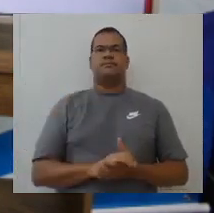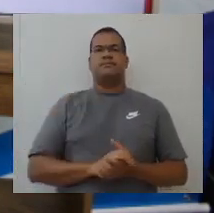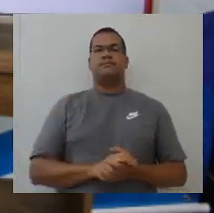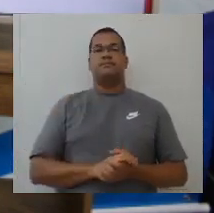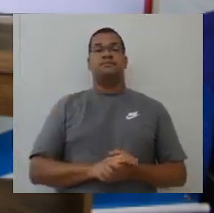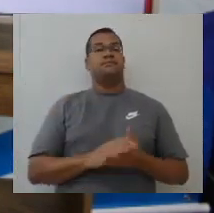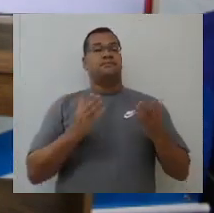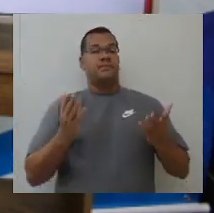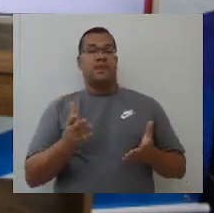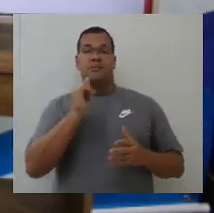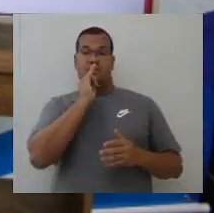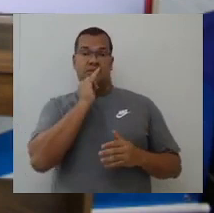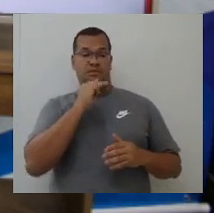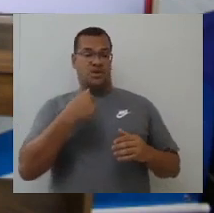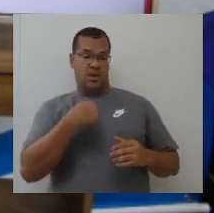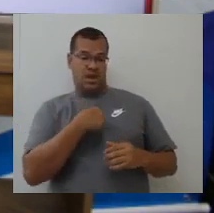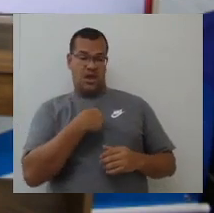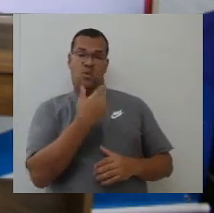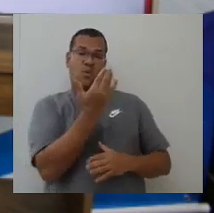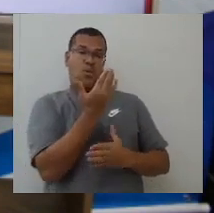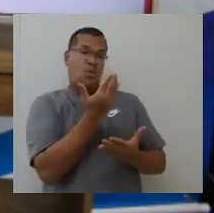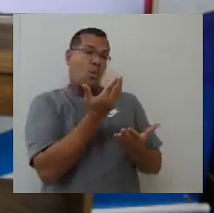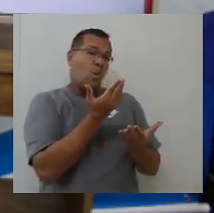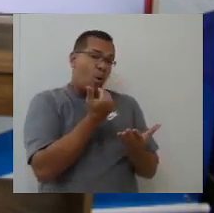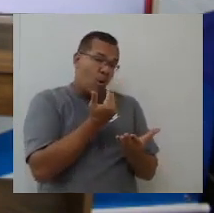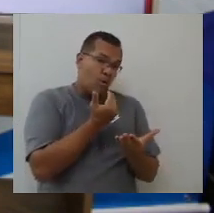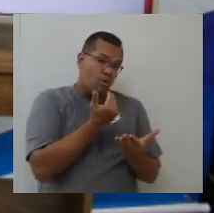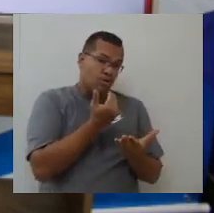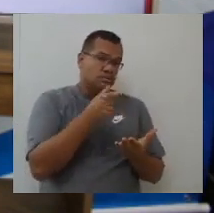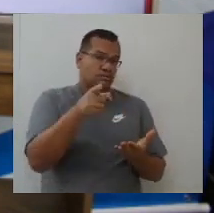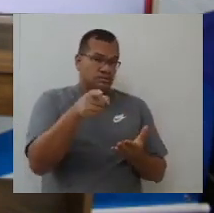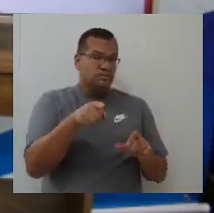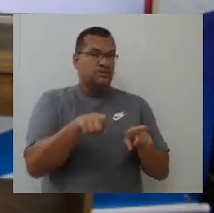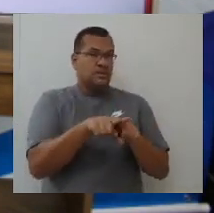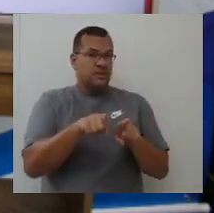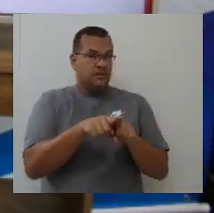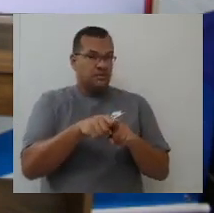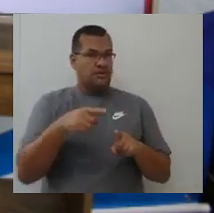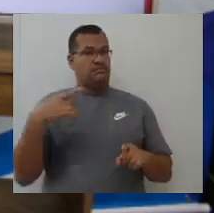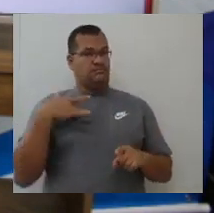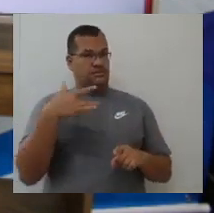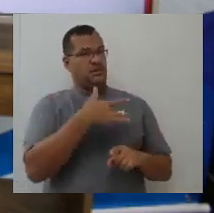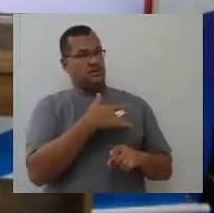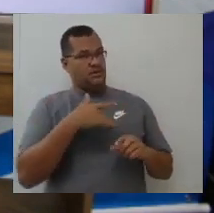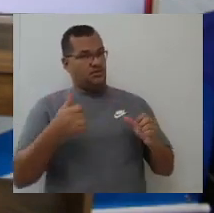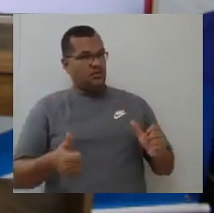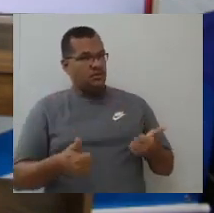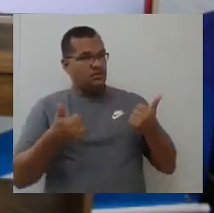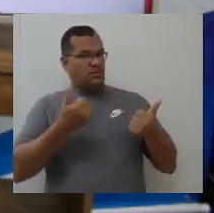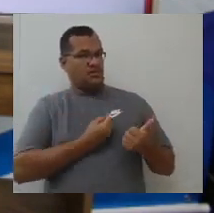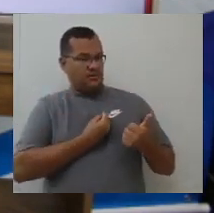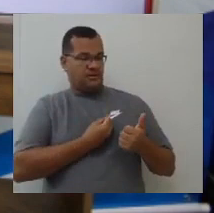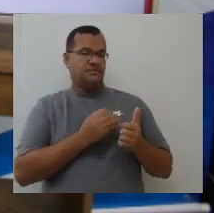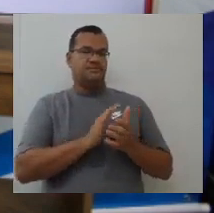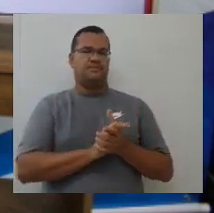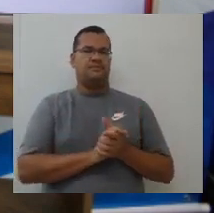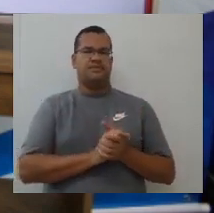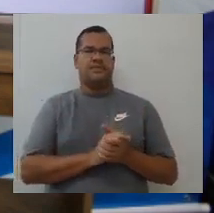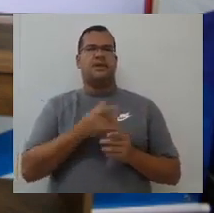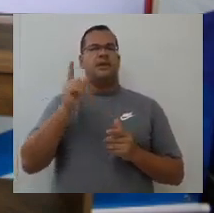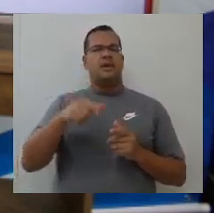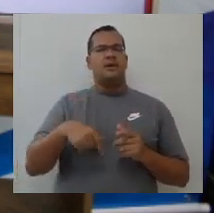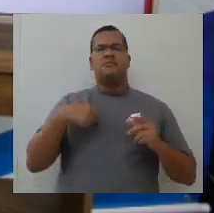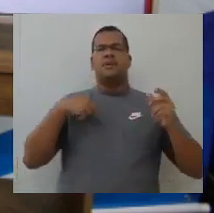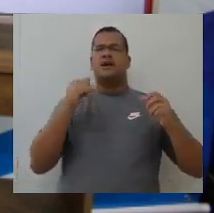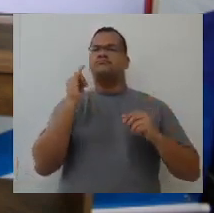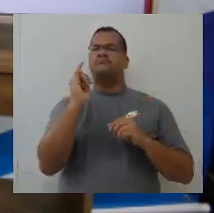Tá certo? Quando eu digo eu como, ora, todo dia eu como, acredito que você também, até por uma questão de sobrevivência. Então, para narrar esses fatos,